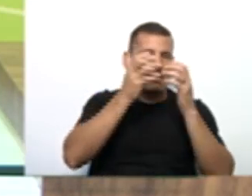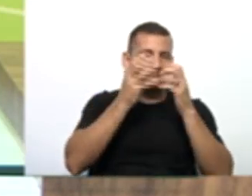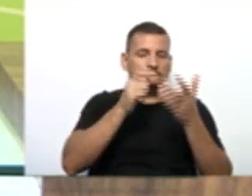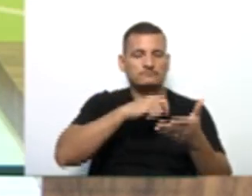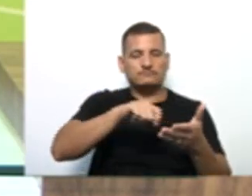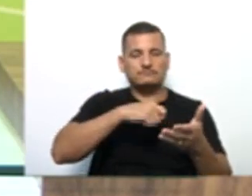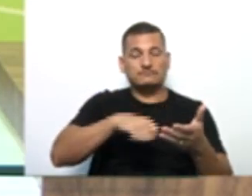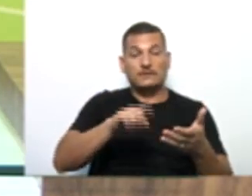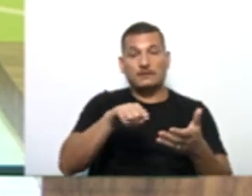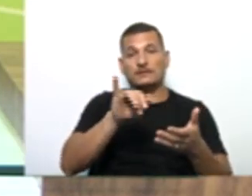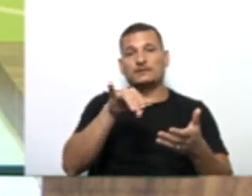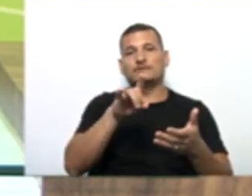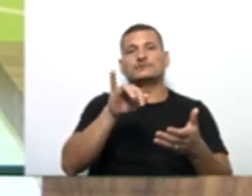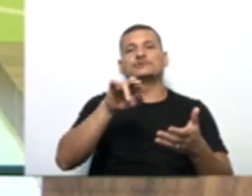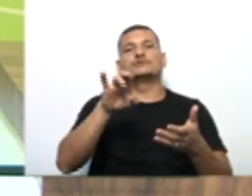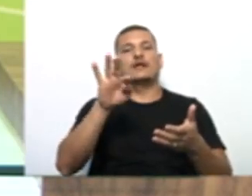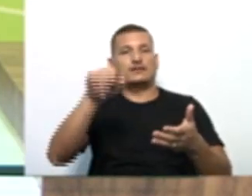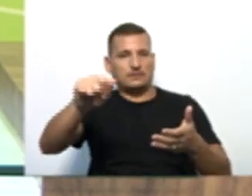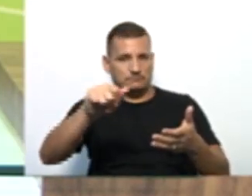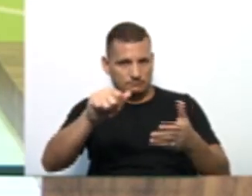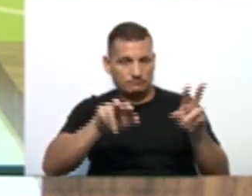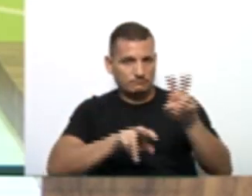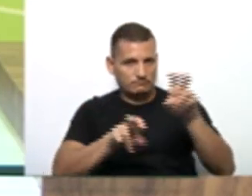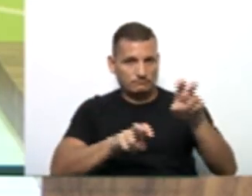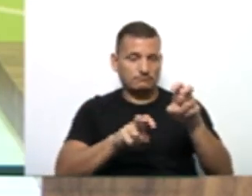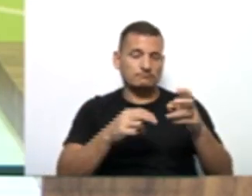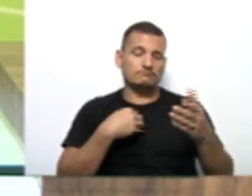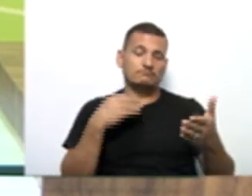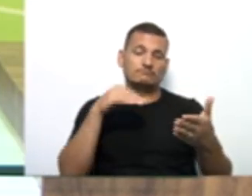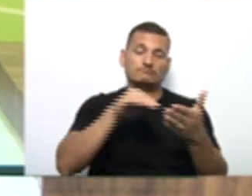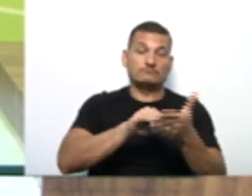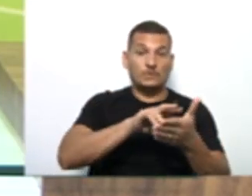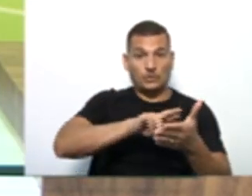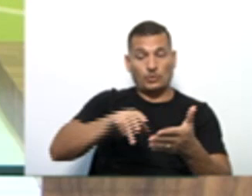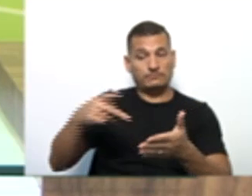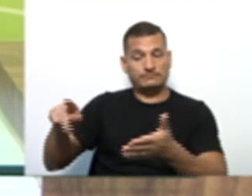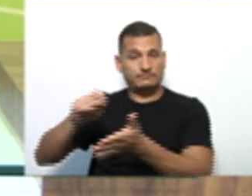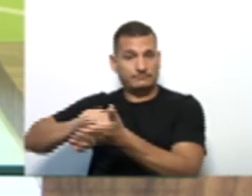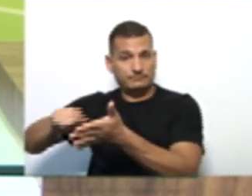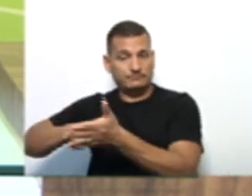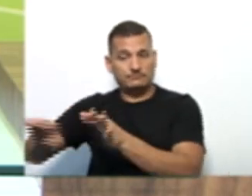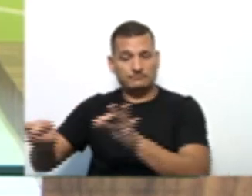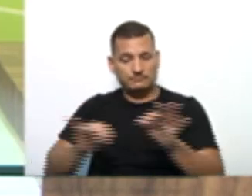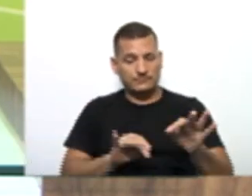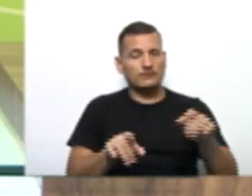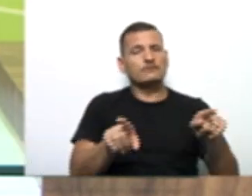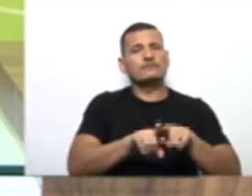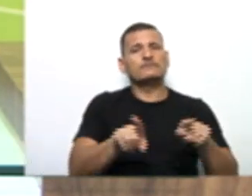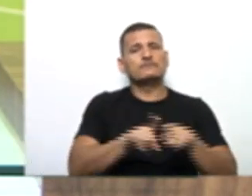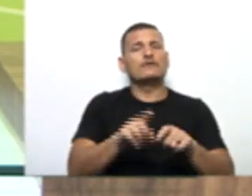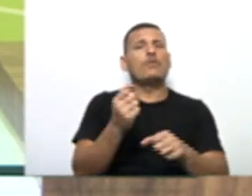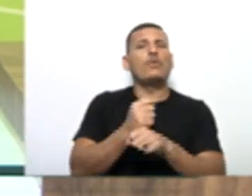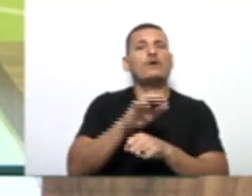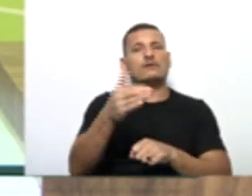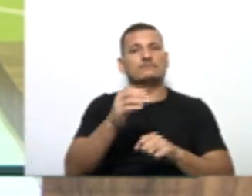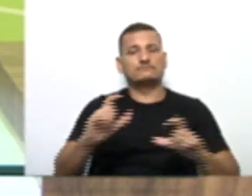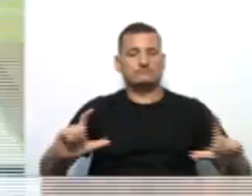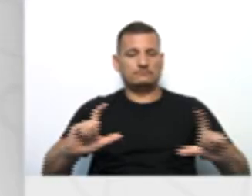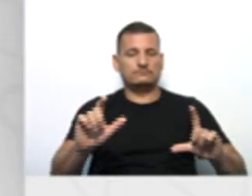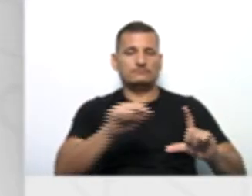Isso é uma citação indireta, onde eu coloco o último nome do autor e coloco a data da obra que ele escreveu entre